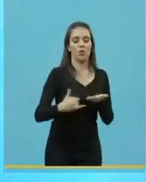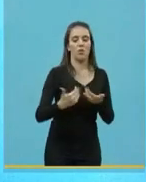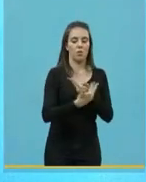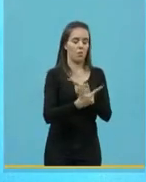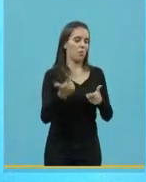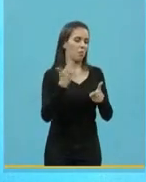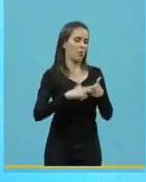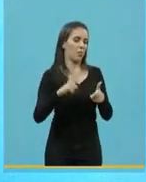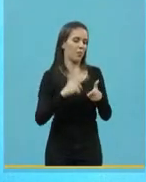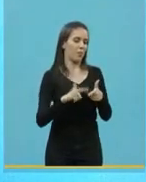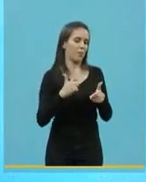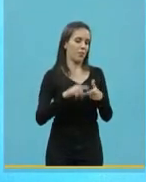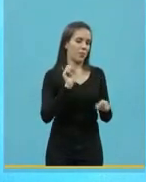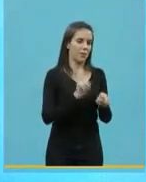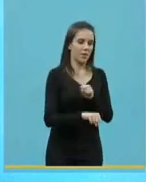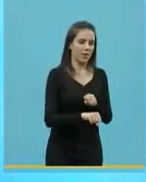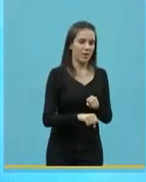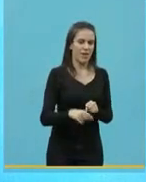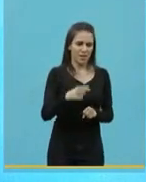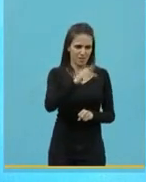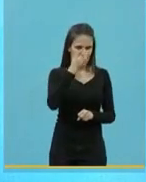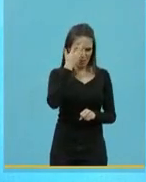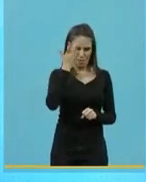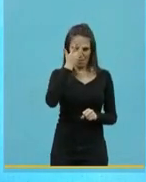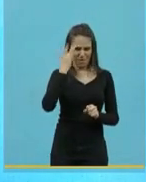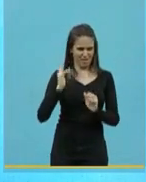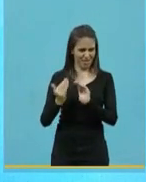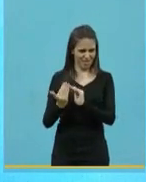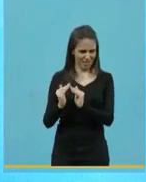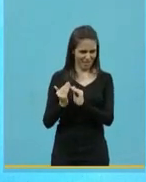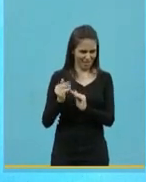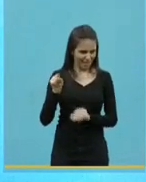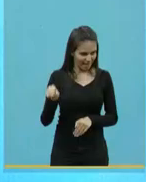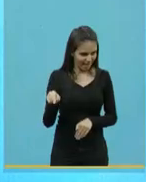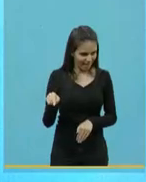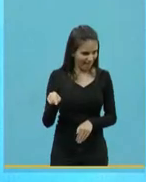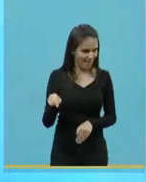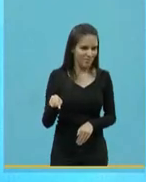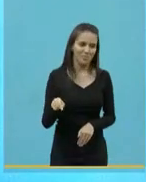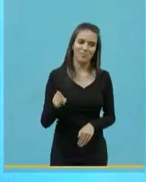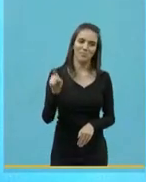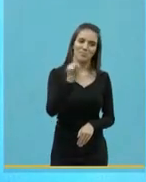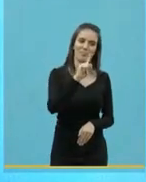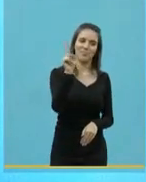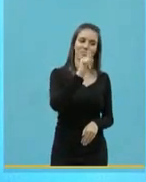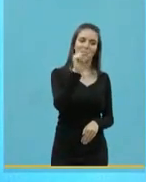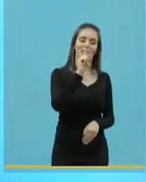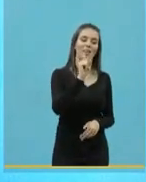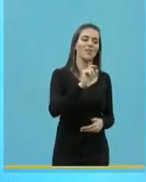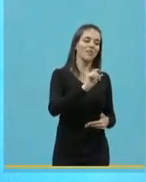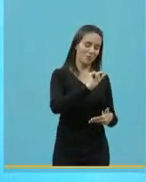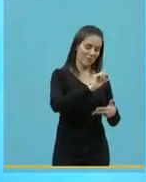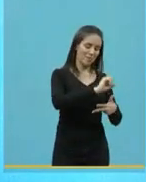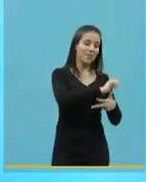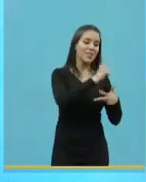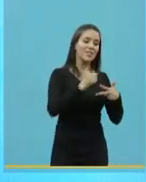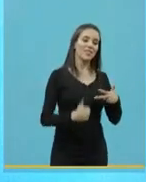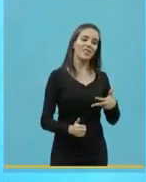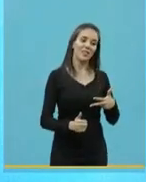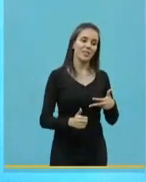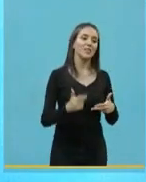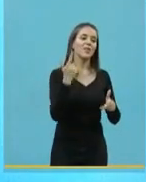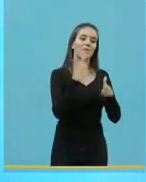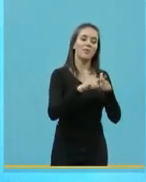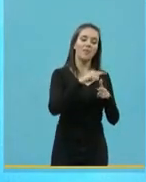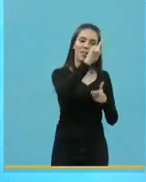no brasil não está no barraco de nenhuma favela está muito mais perto da praça dos três poderes em brasília e do